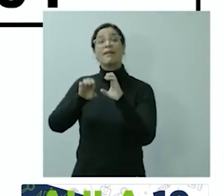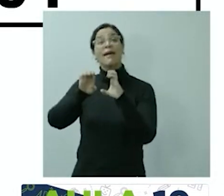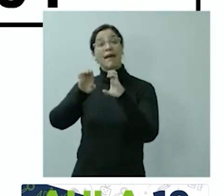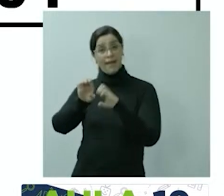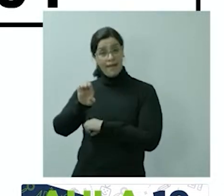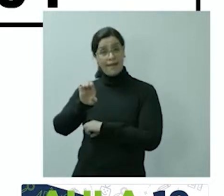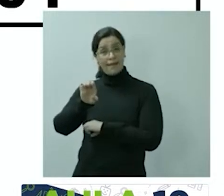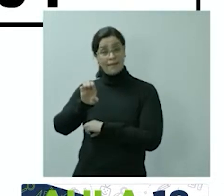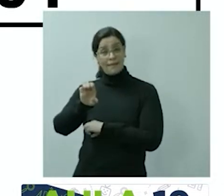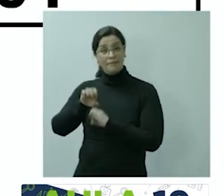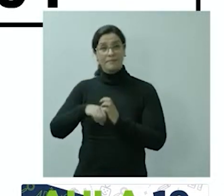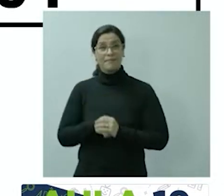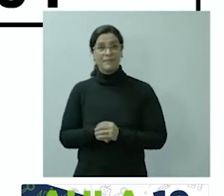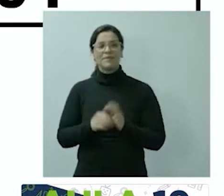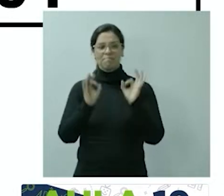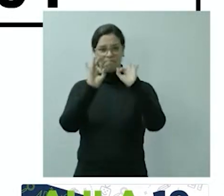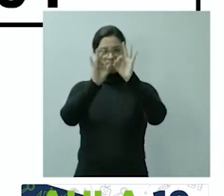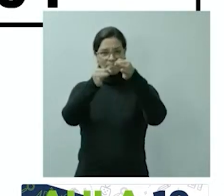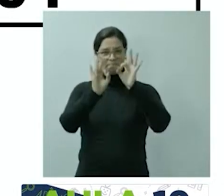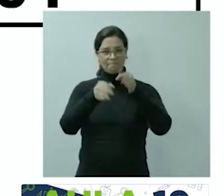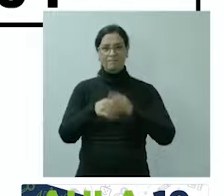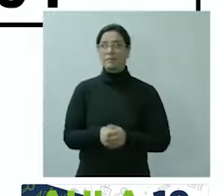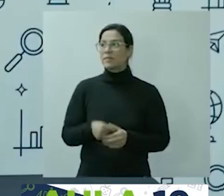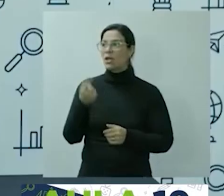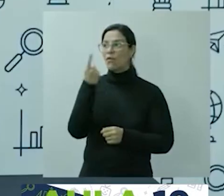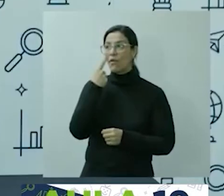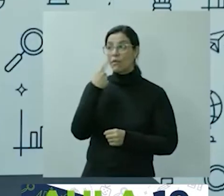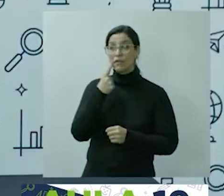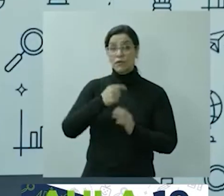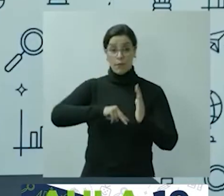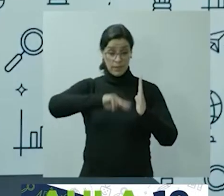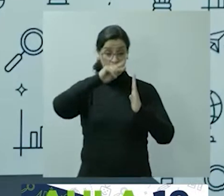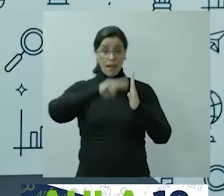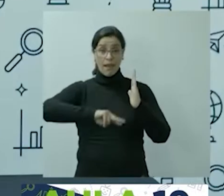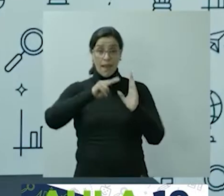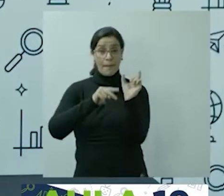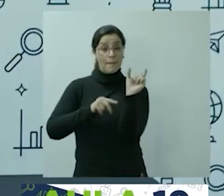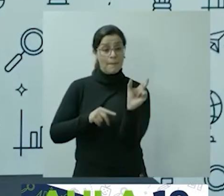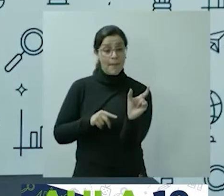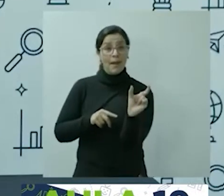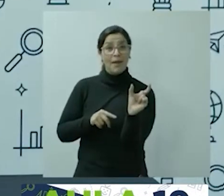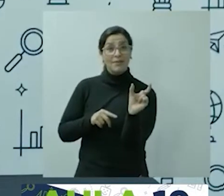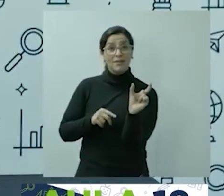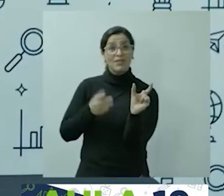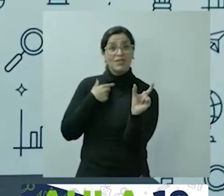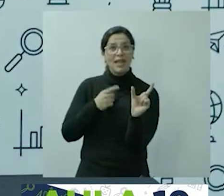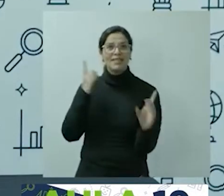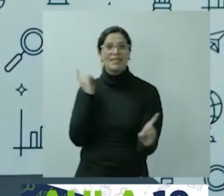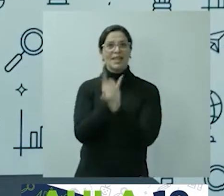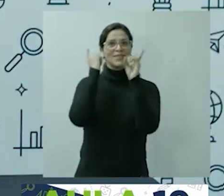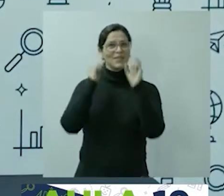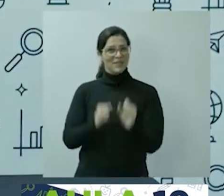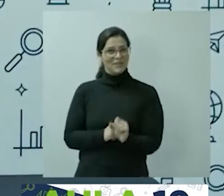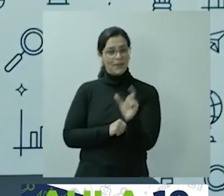E. Muito bem. Vamos ler, então, essa primeira palavra que nós já